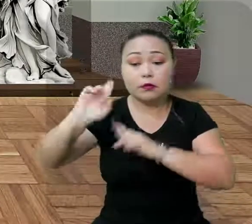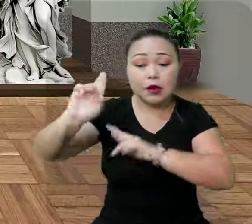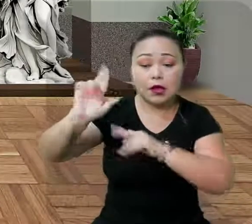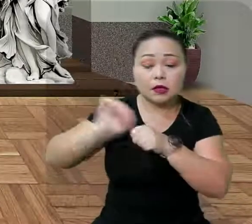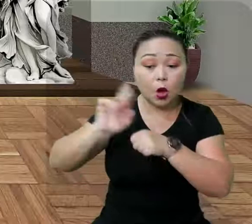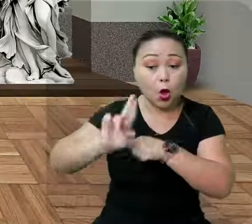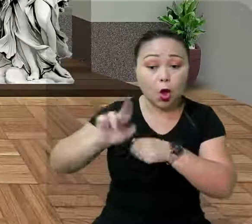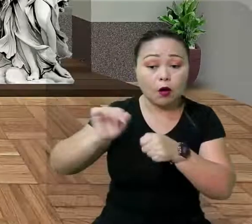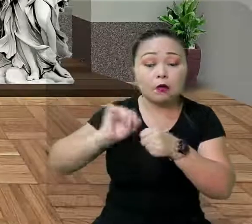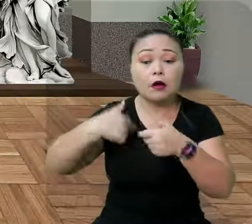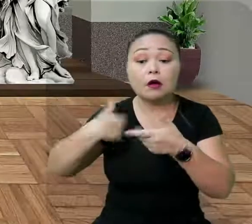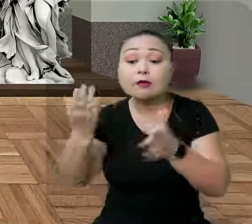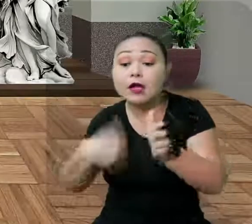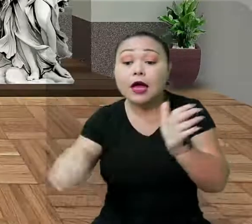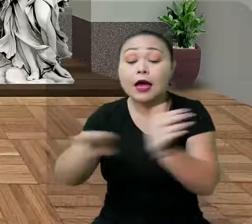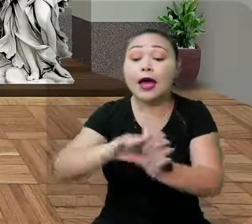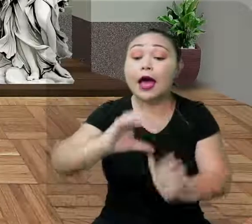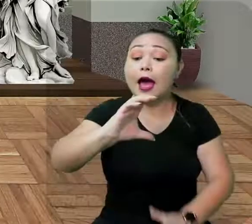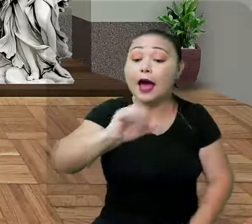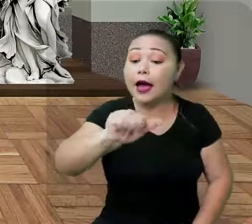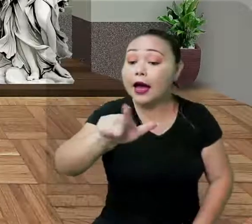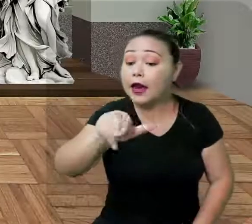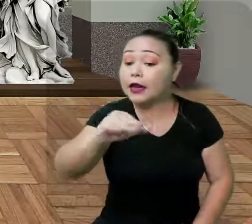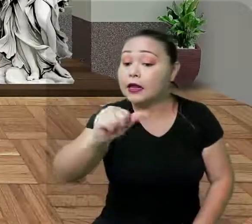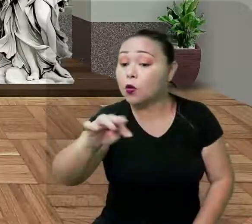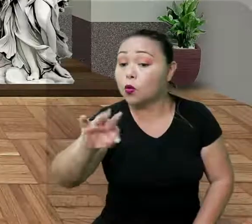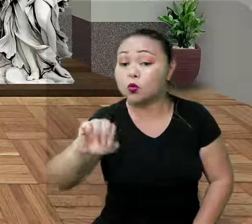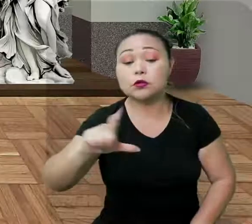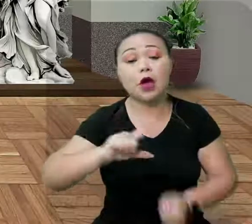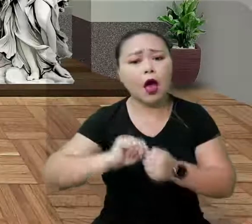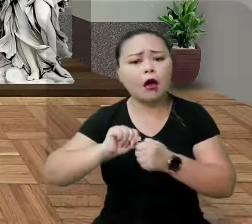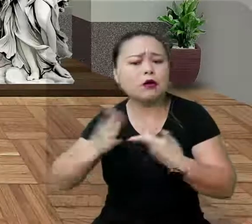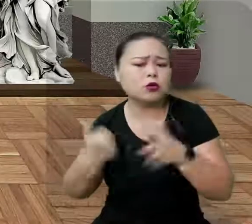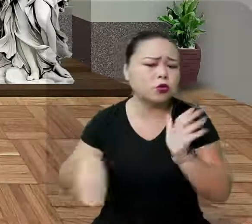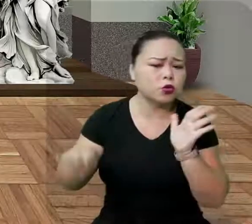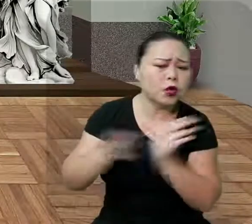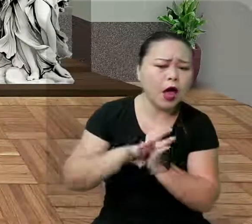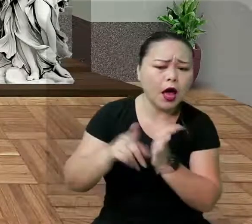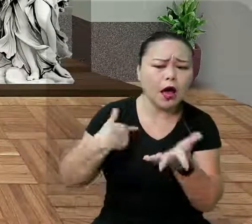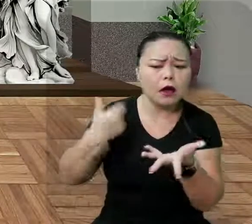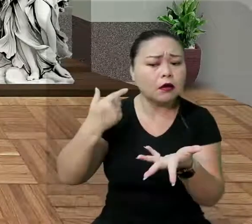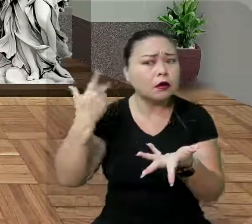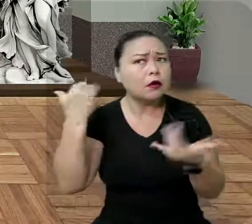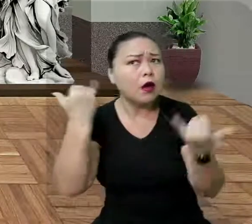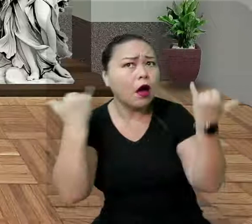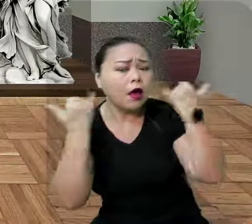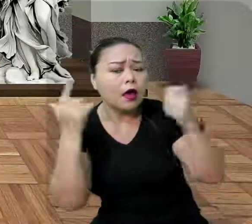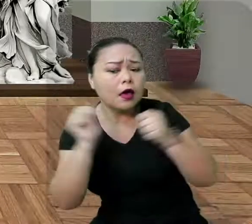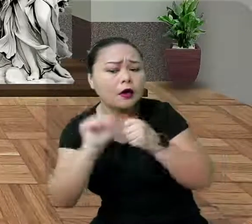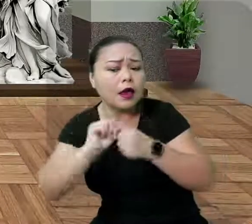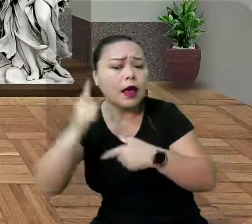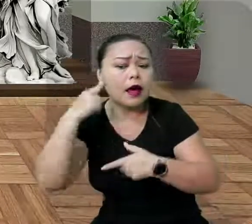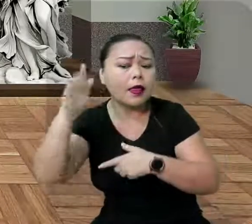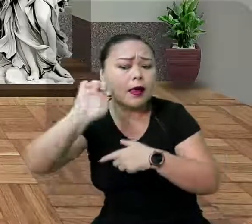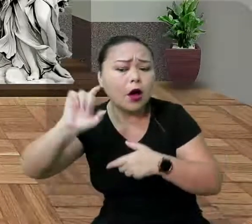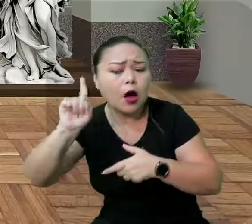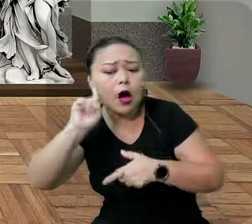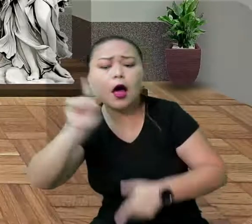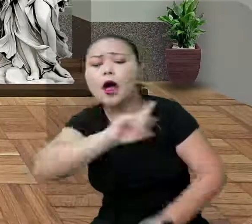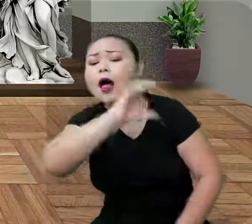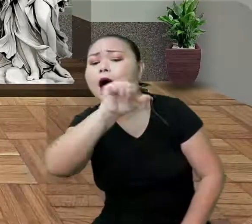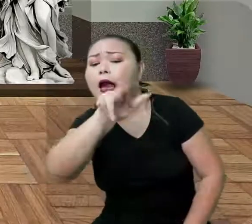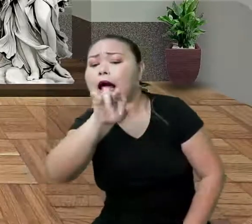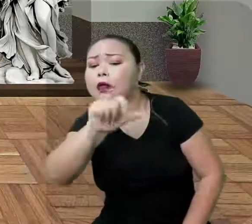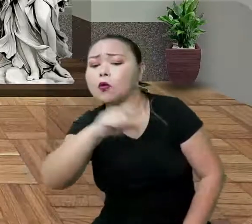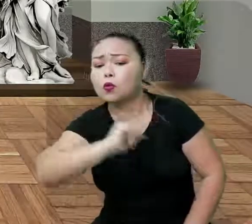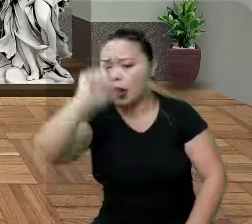eles vão chegar até calicute porque já tinha chegado para eles da Europa que lá nas índias lá em